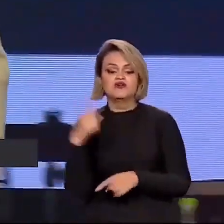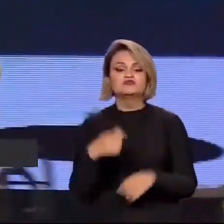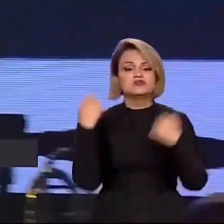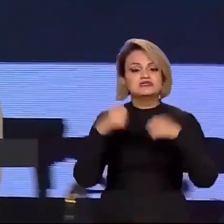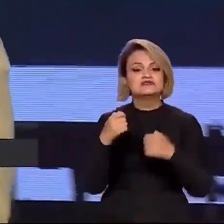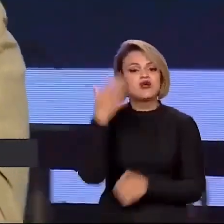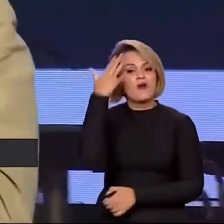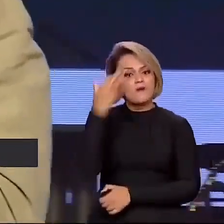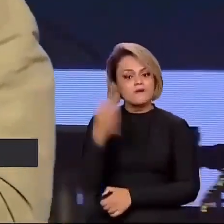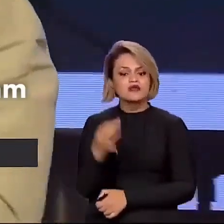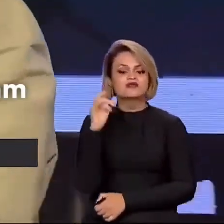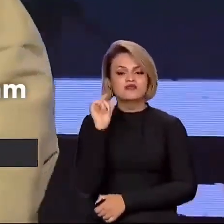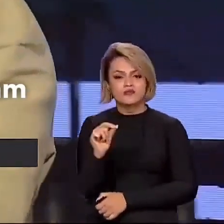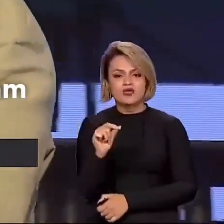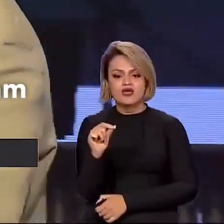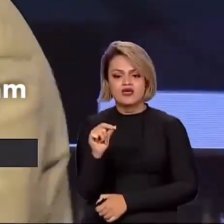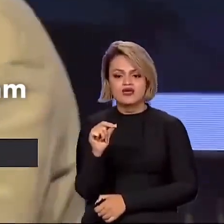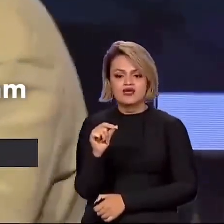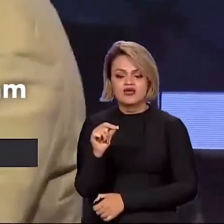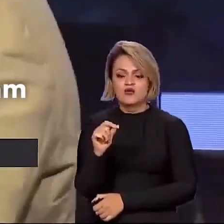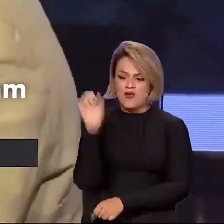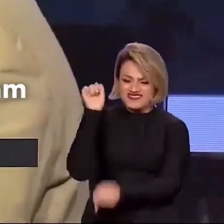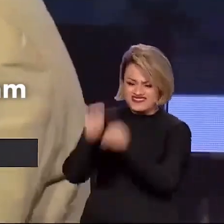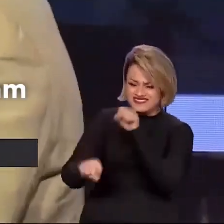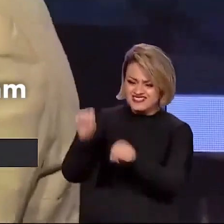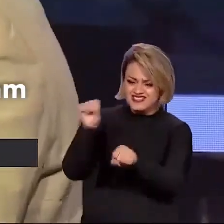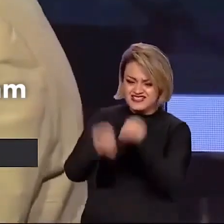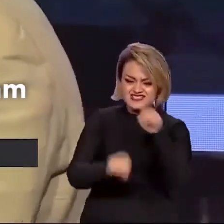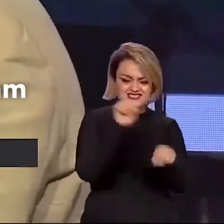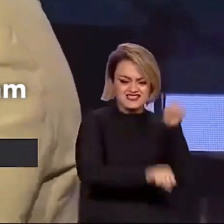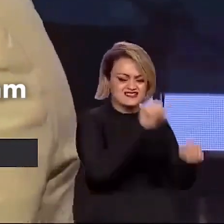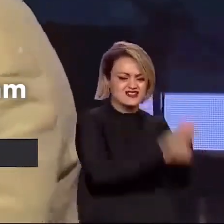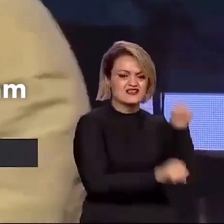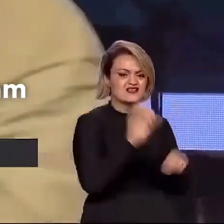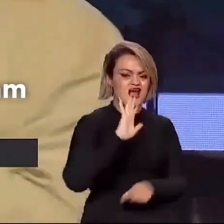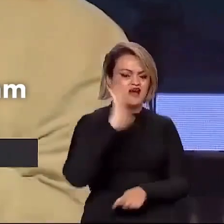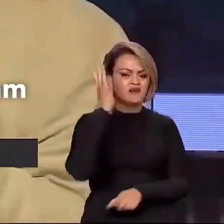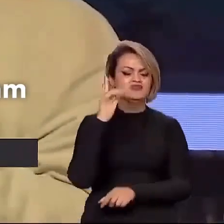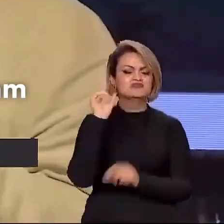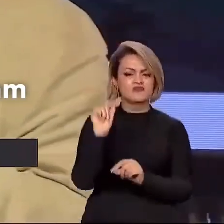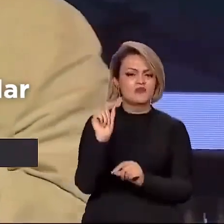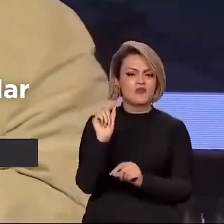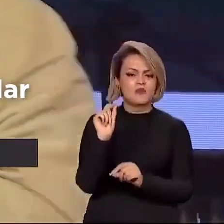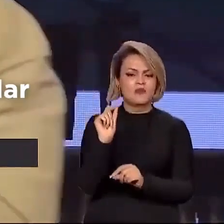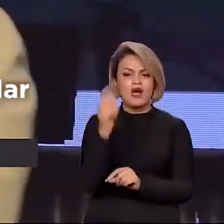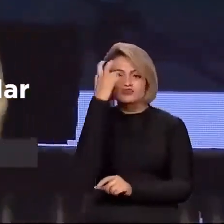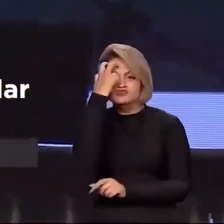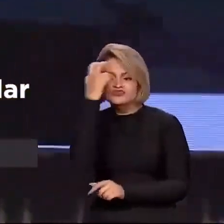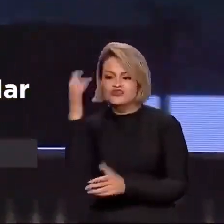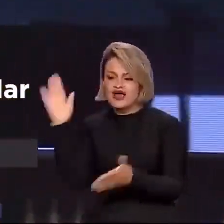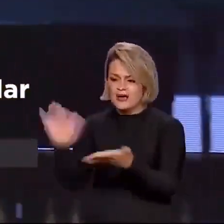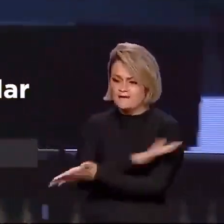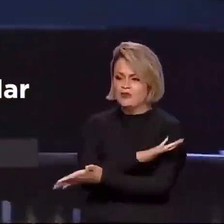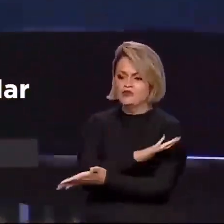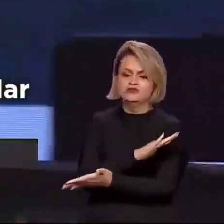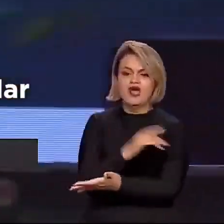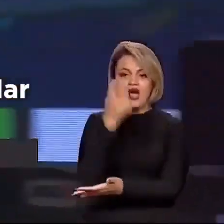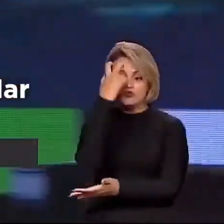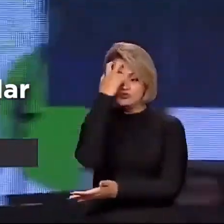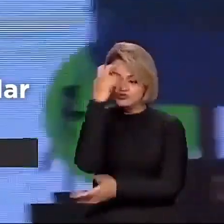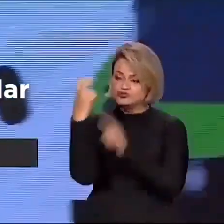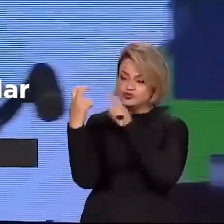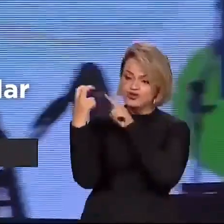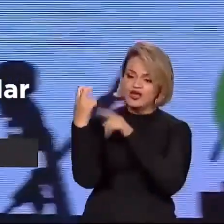precisa entender que o assassinato que eles fizeram com a cultura é porque a cultura,